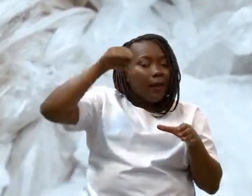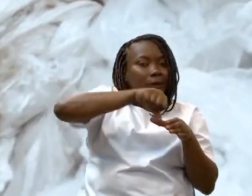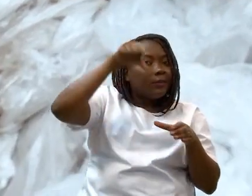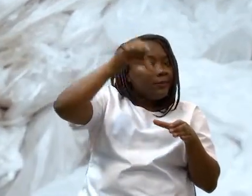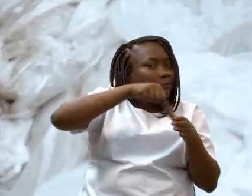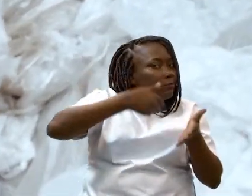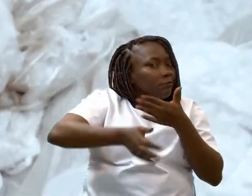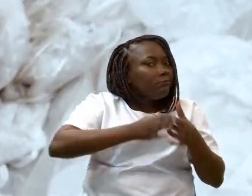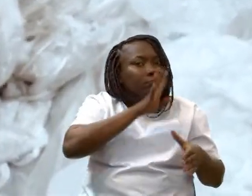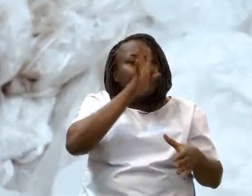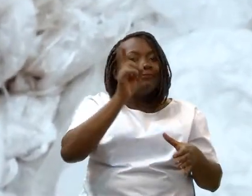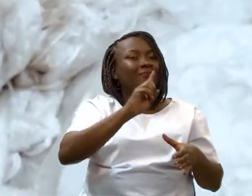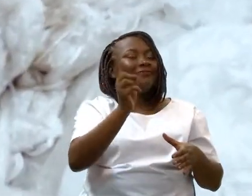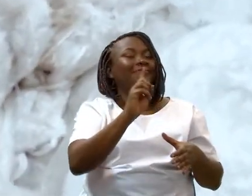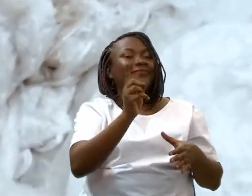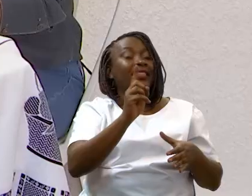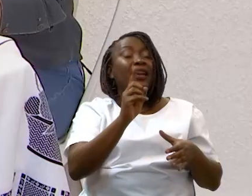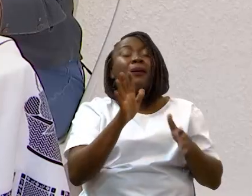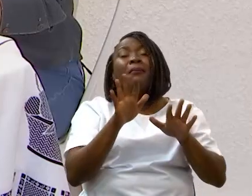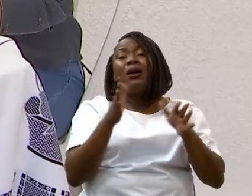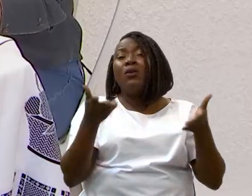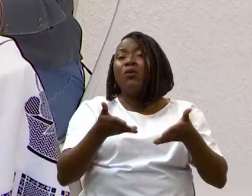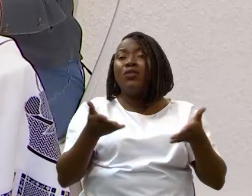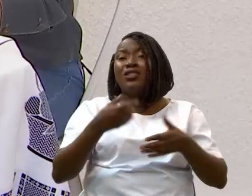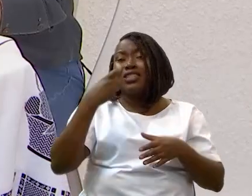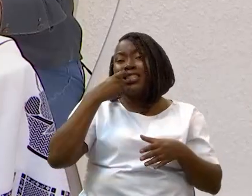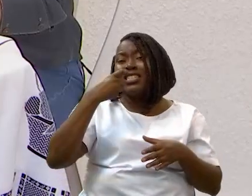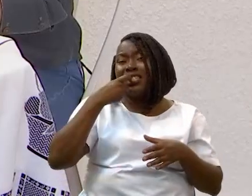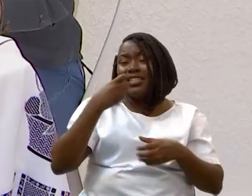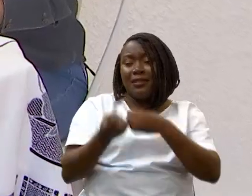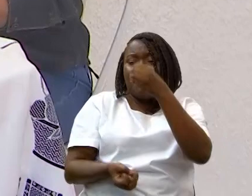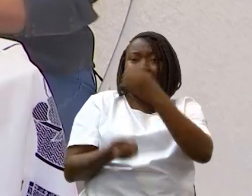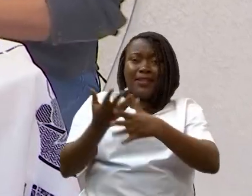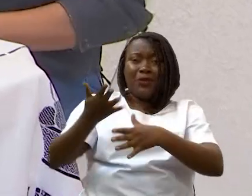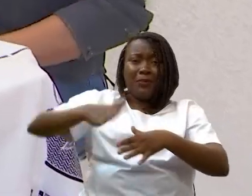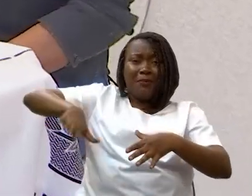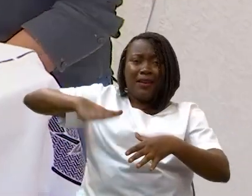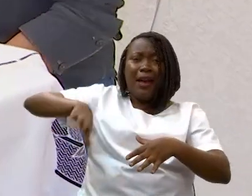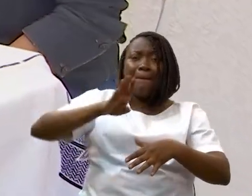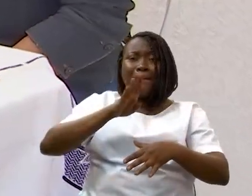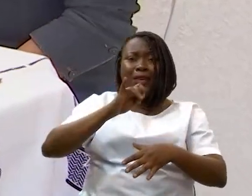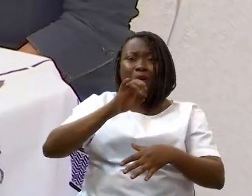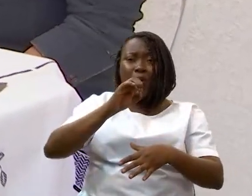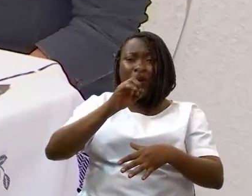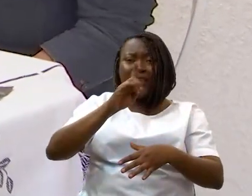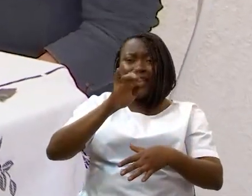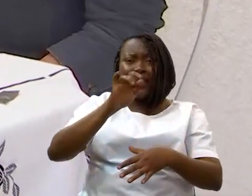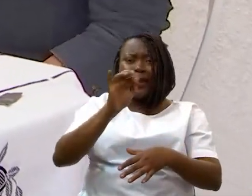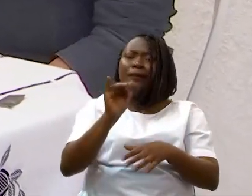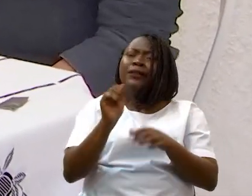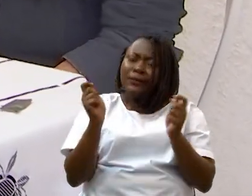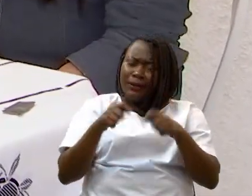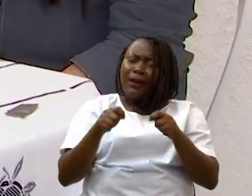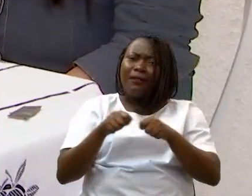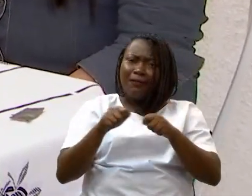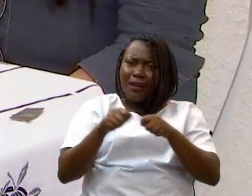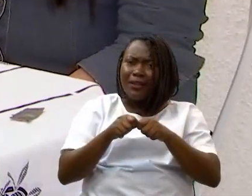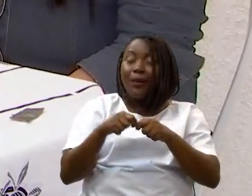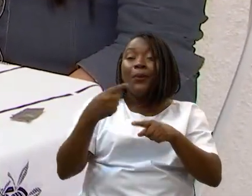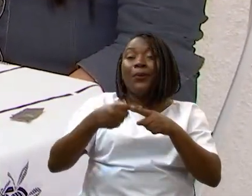tá? Mas hoje os plásticos biodegradáveis que estão aparecendo no mercado, você já pode fazer isso, porque